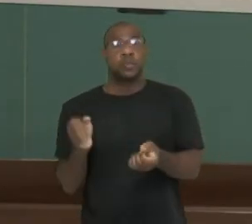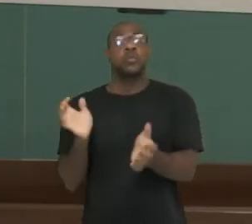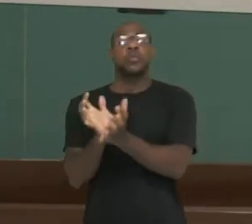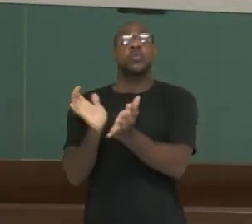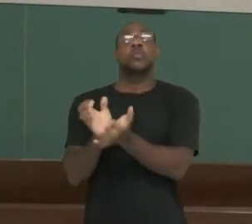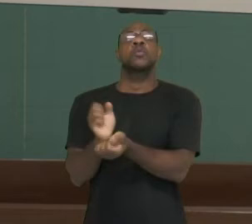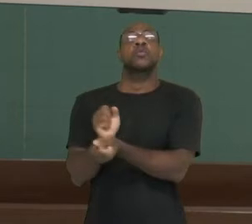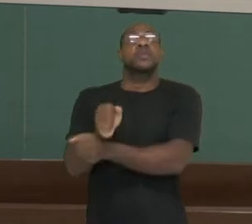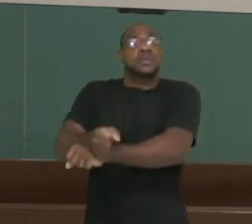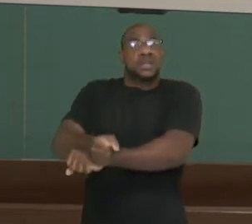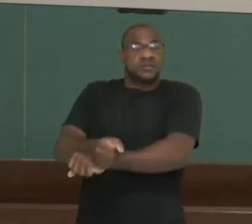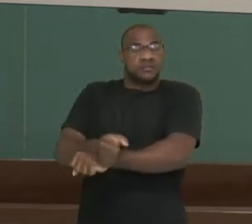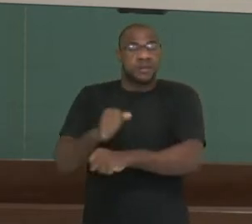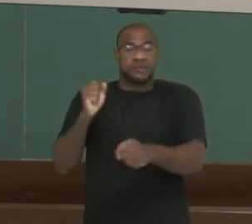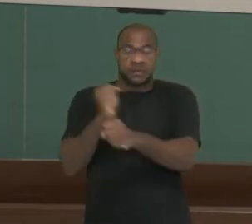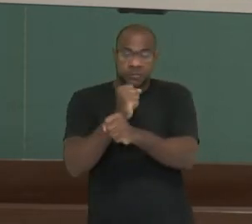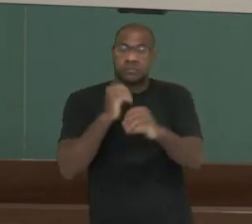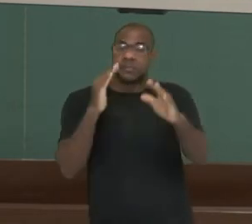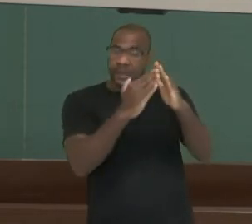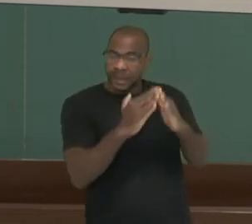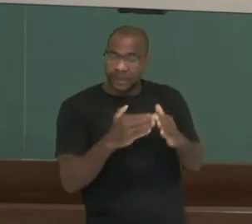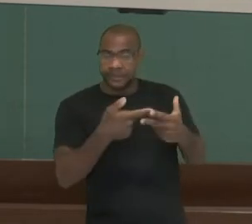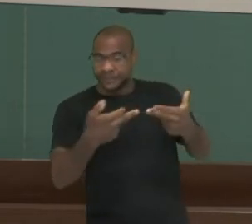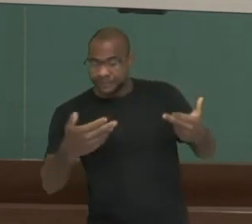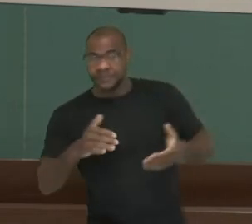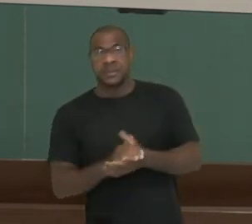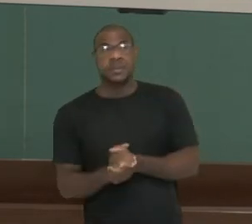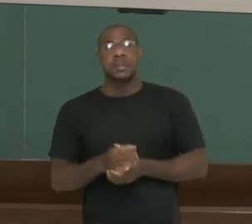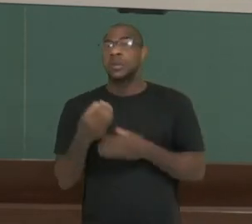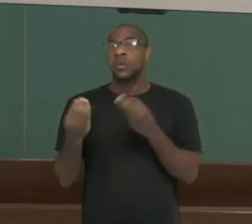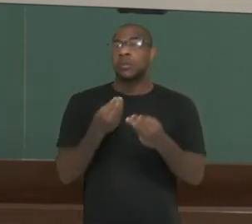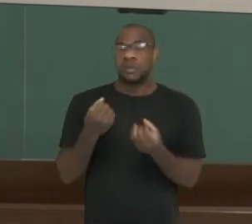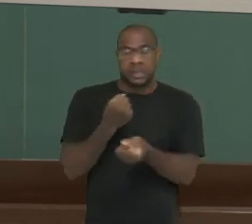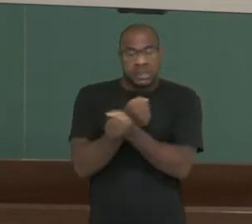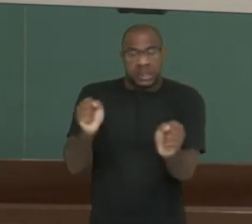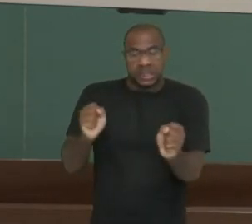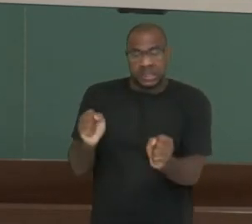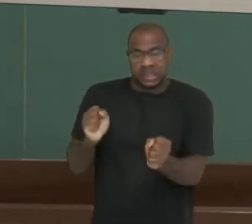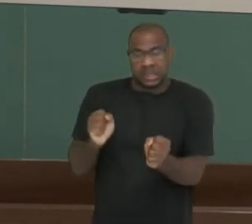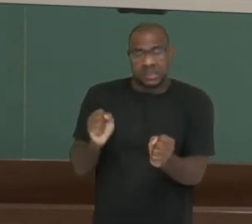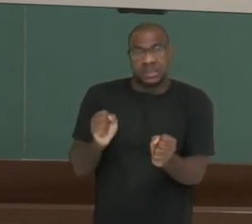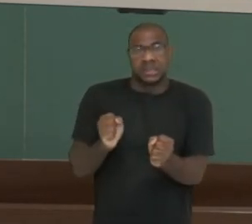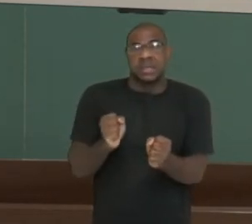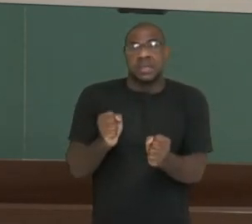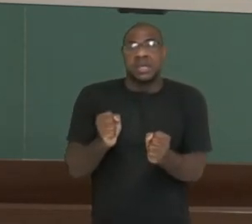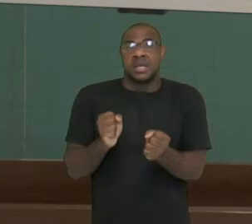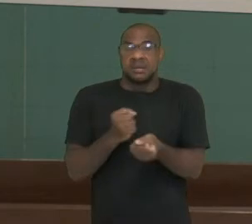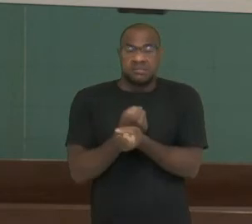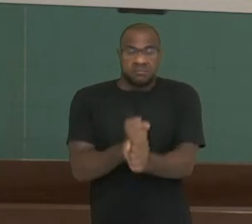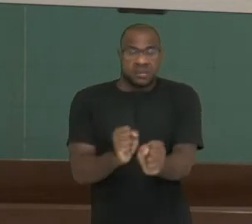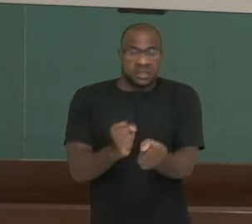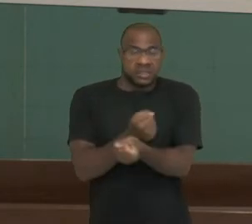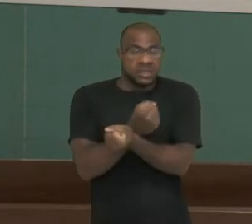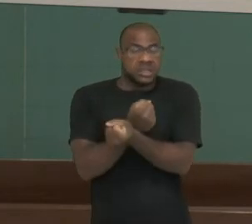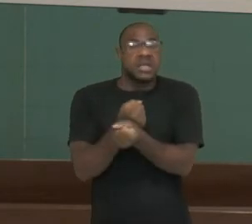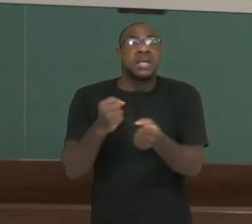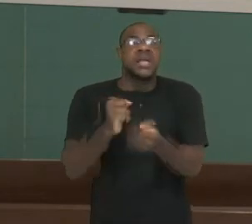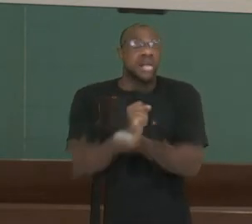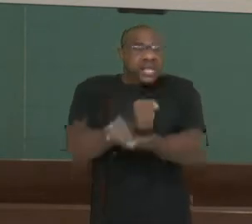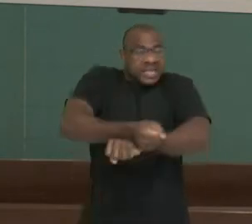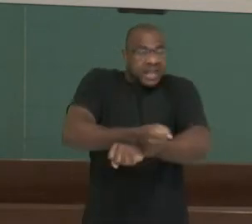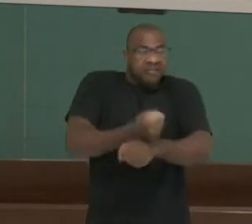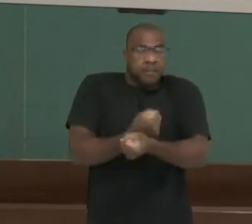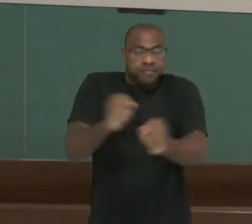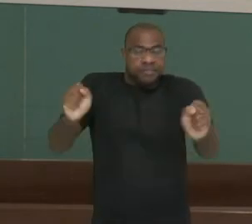pretendia o seguinte, a ideia era, como é que você liberta milhões e milhões de escravos e você não dá